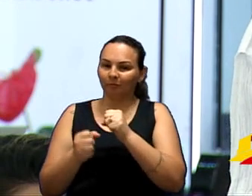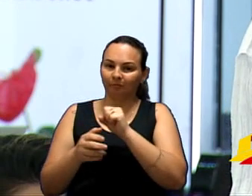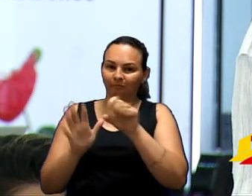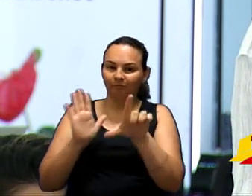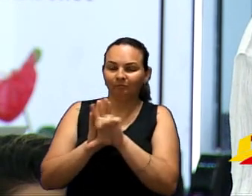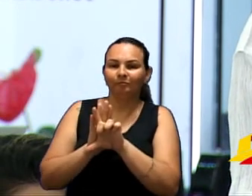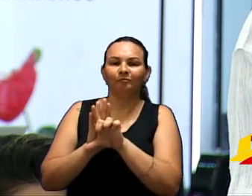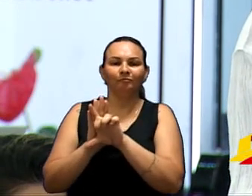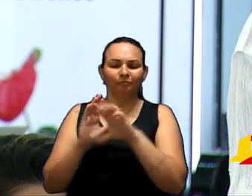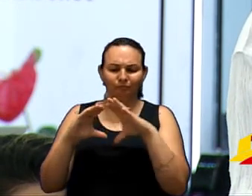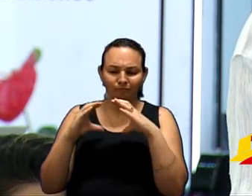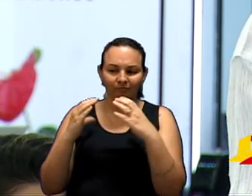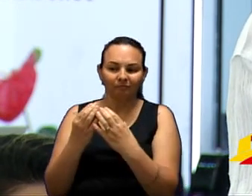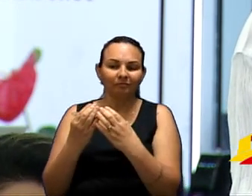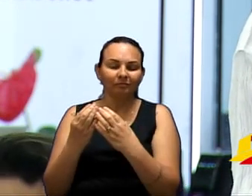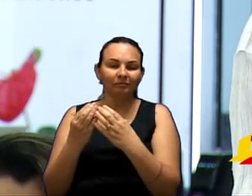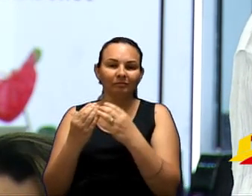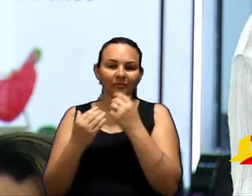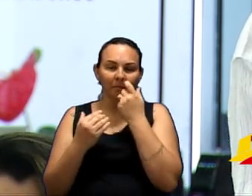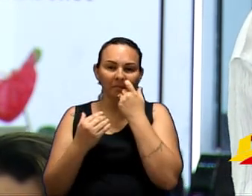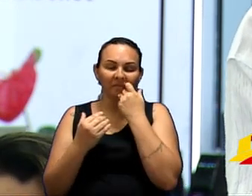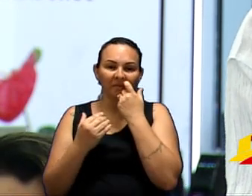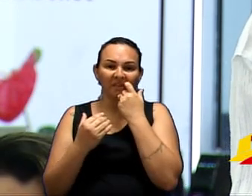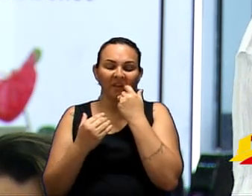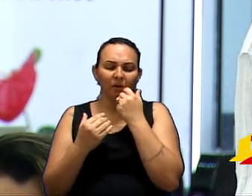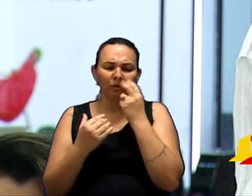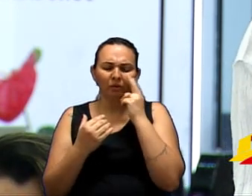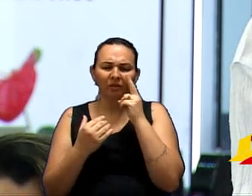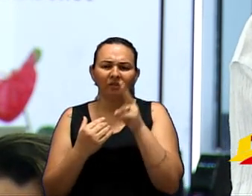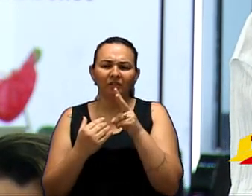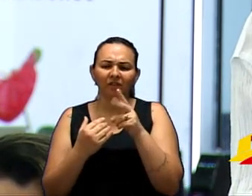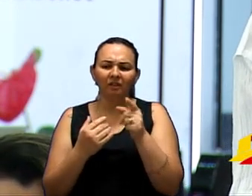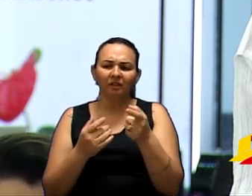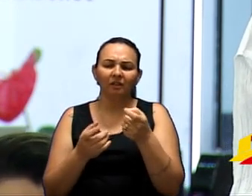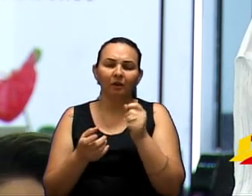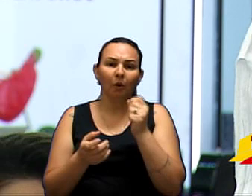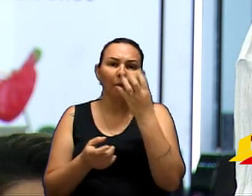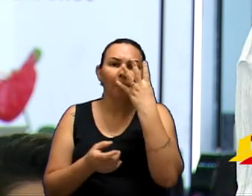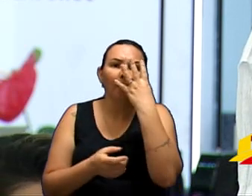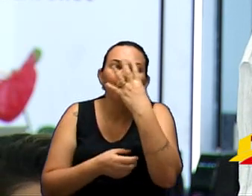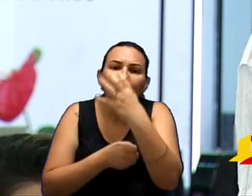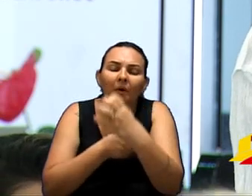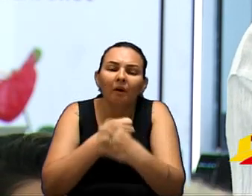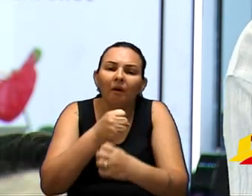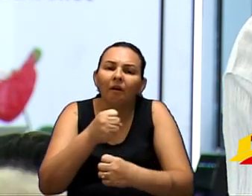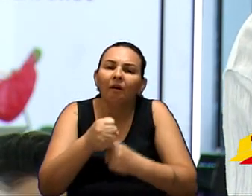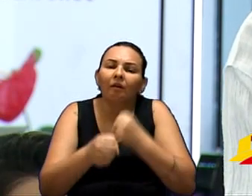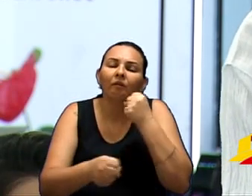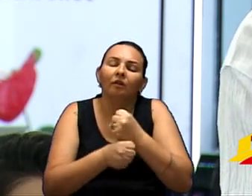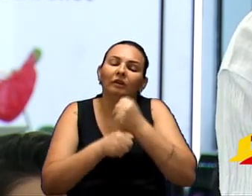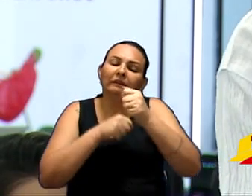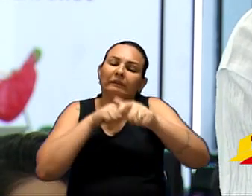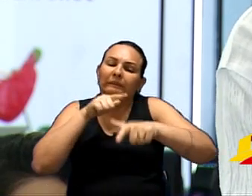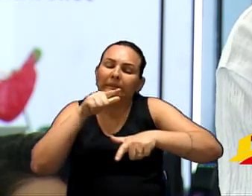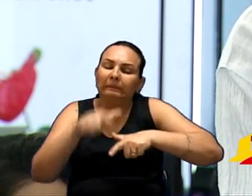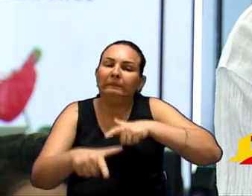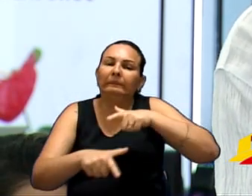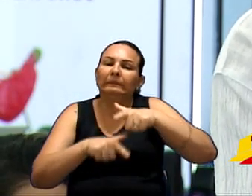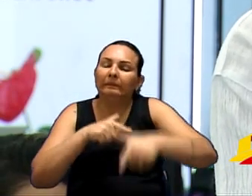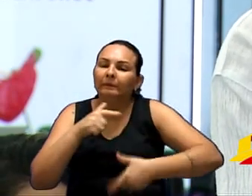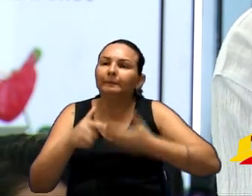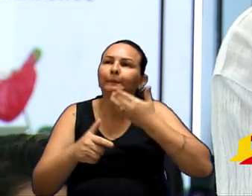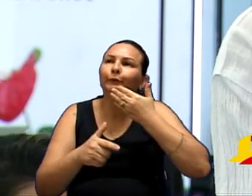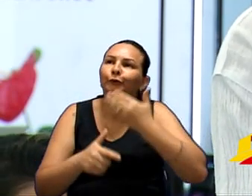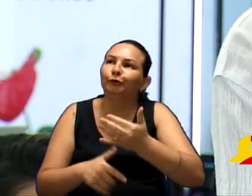é em relação é o que eu vejo aqui foram quatro anos de trabalho quatro anos de pedidos e